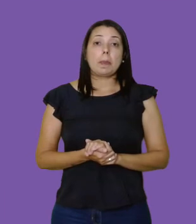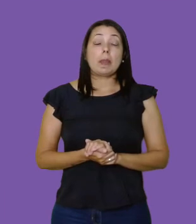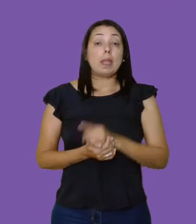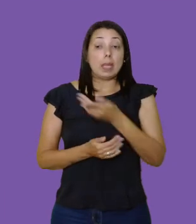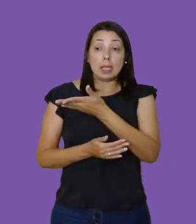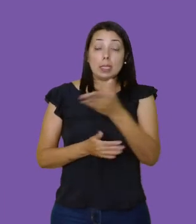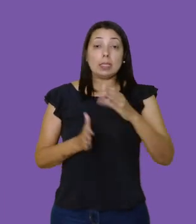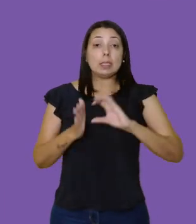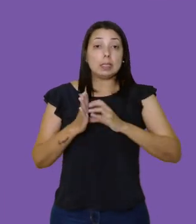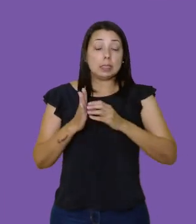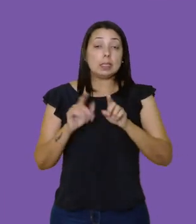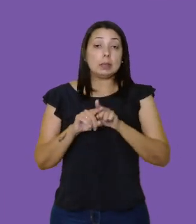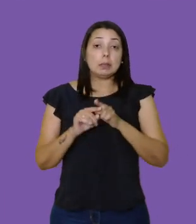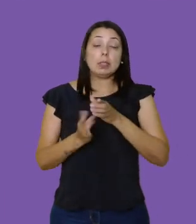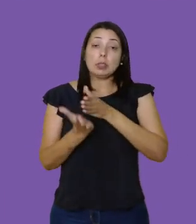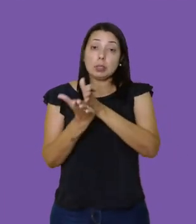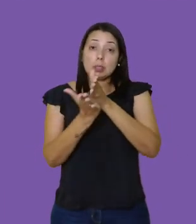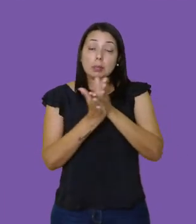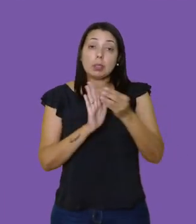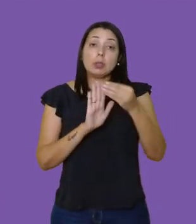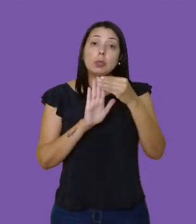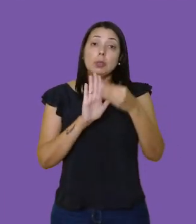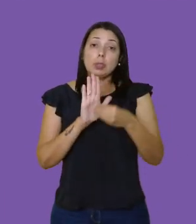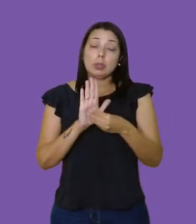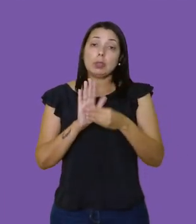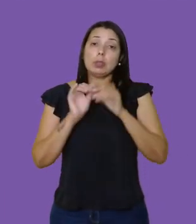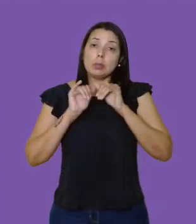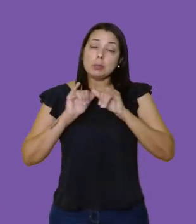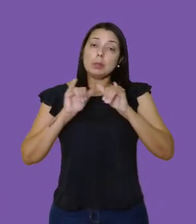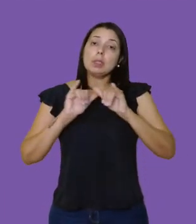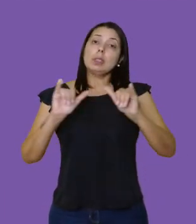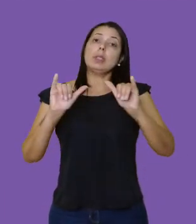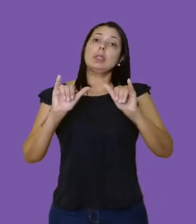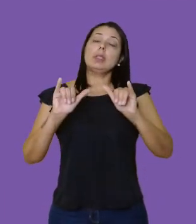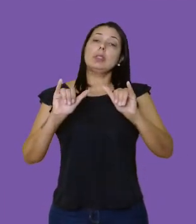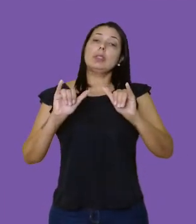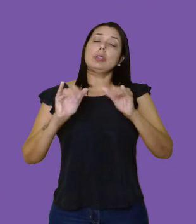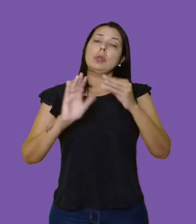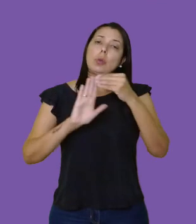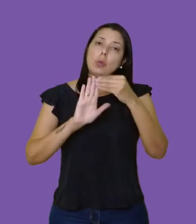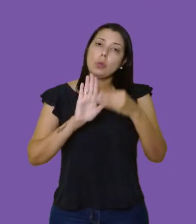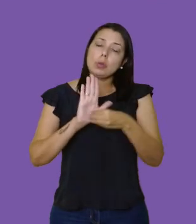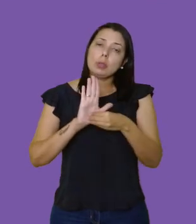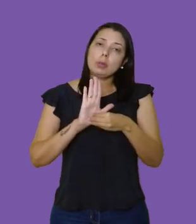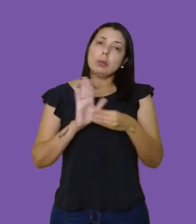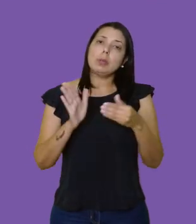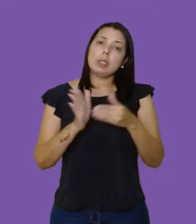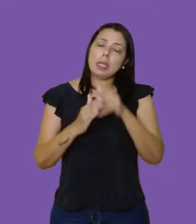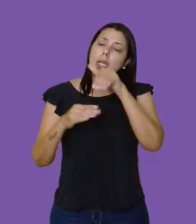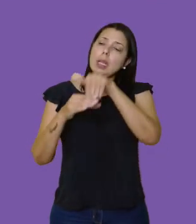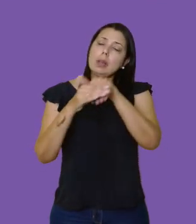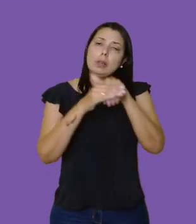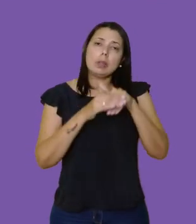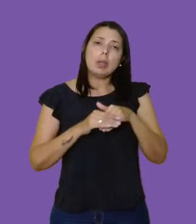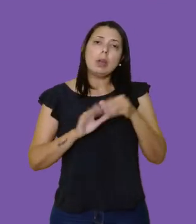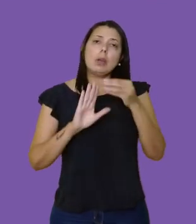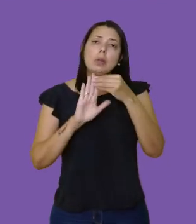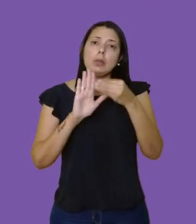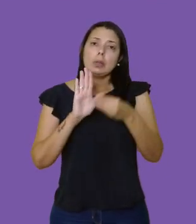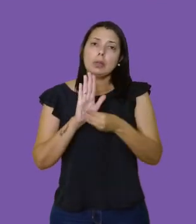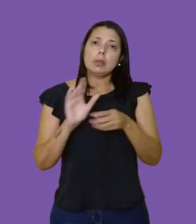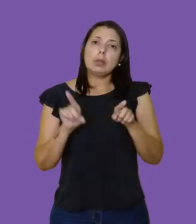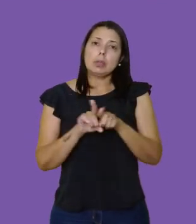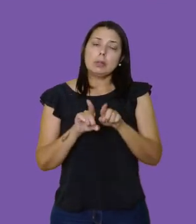dados são usados para o direcionamento de conteúdo, para uma publicidade, para um conteúdo até eleitoral, para um conteúdo